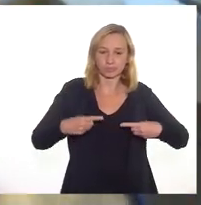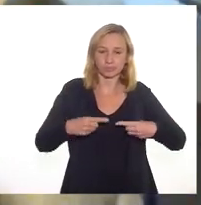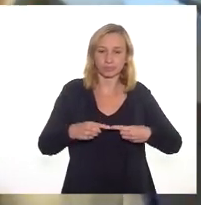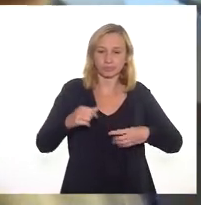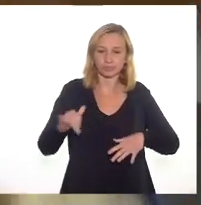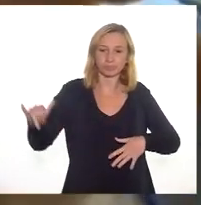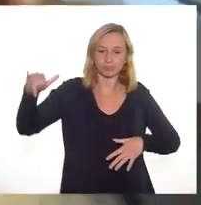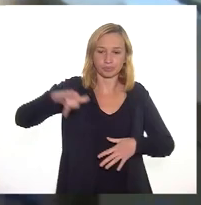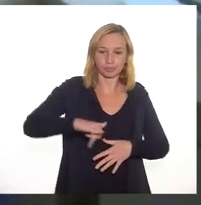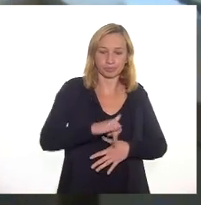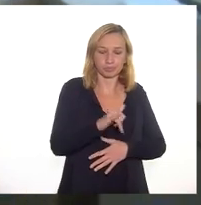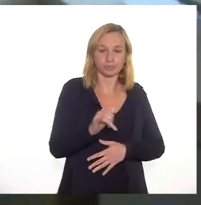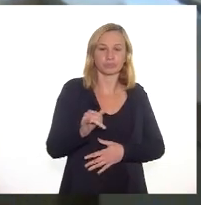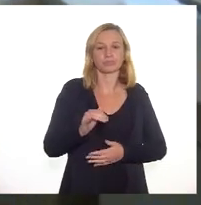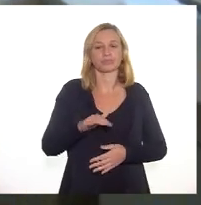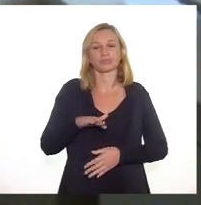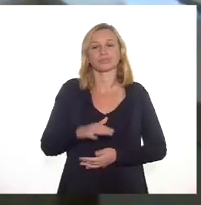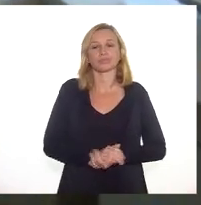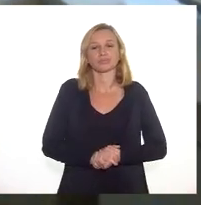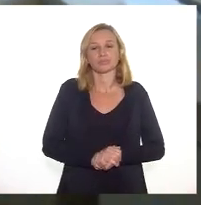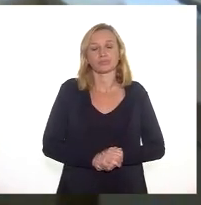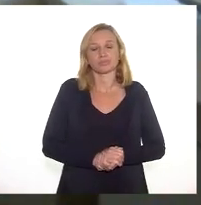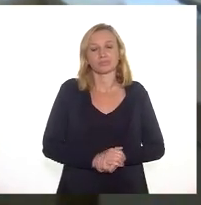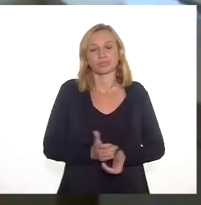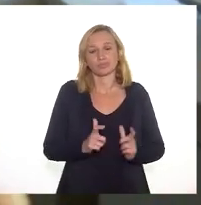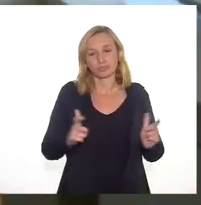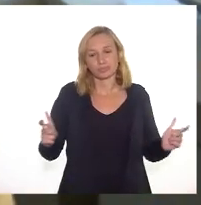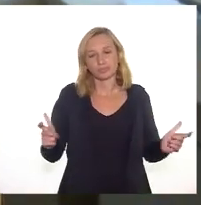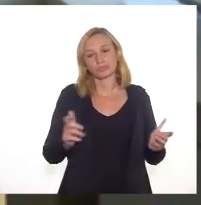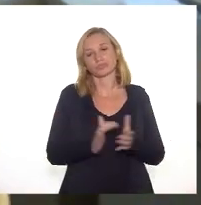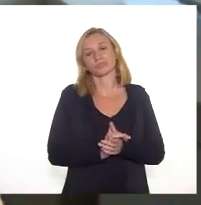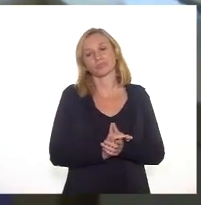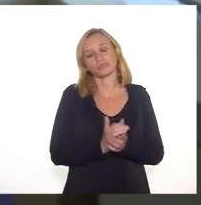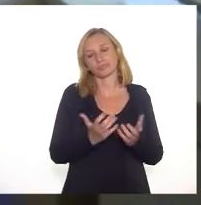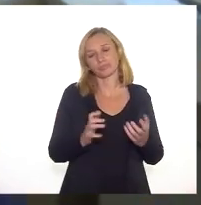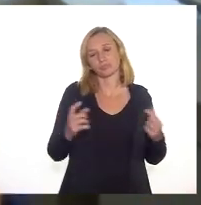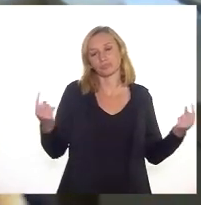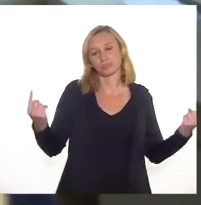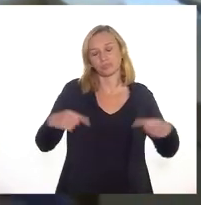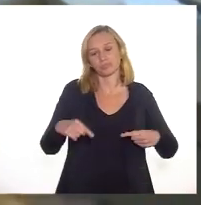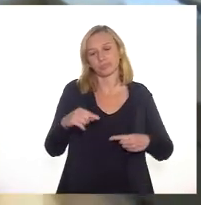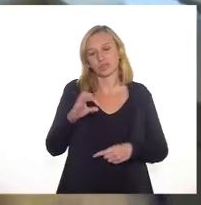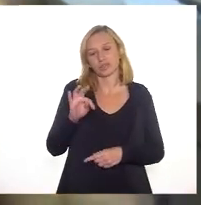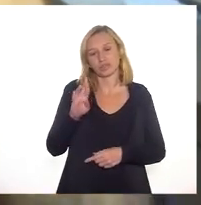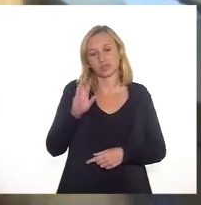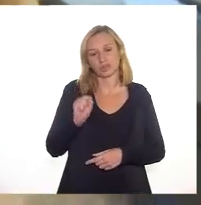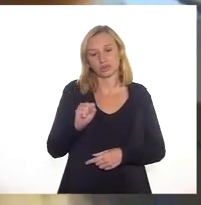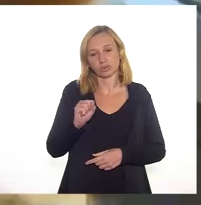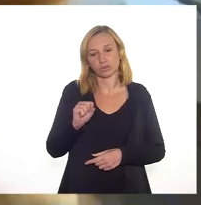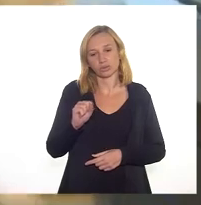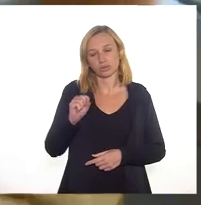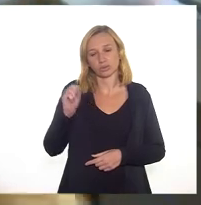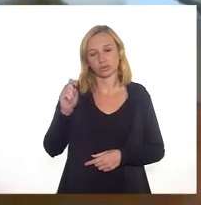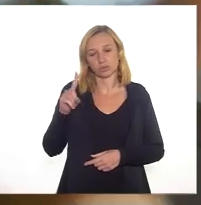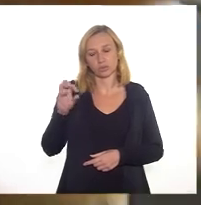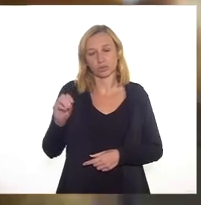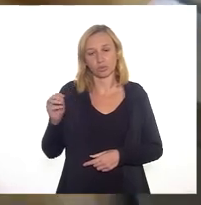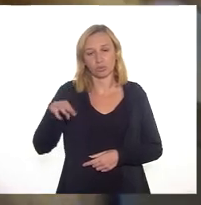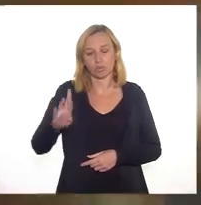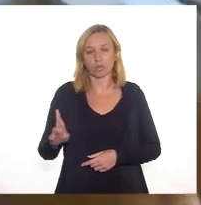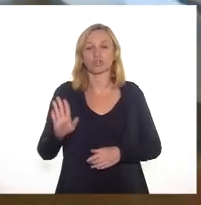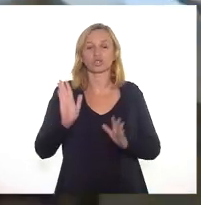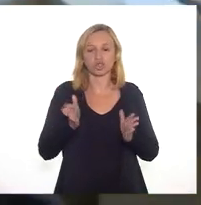aeroporto internacional. E não queremos dar competitividade ao Santos Dumont, que já está no toco.